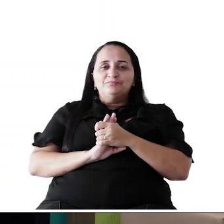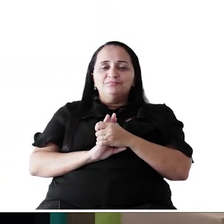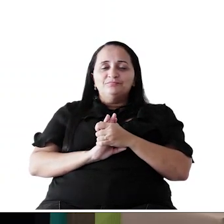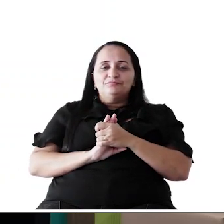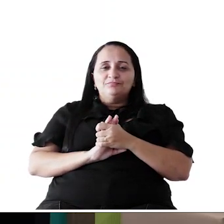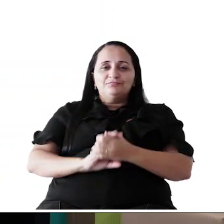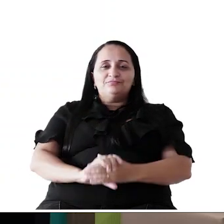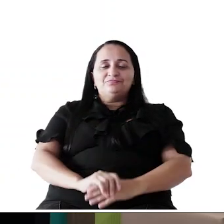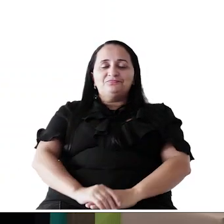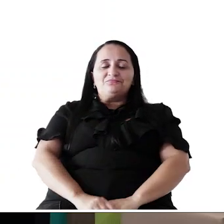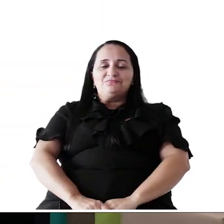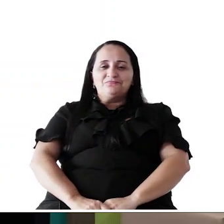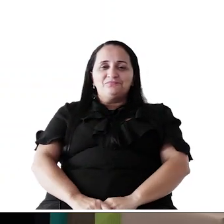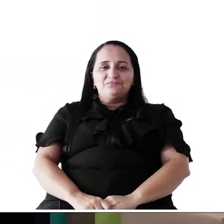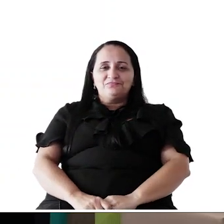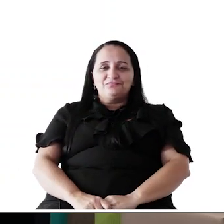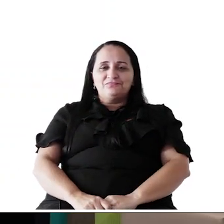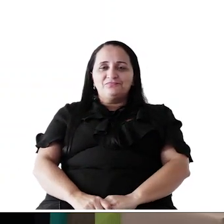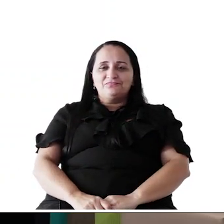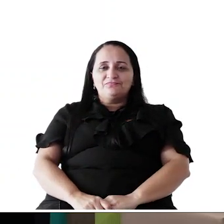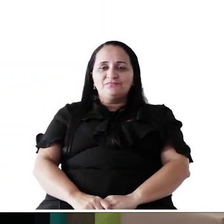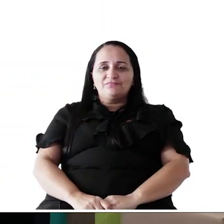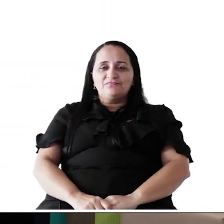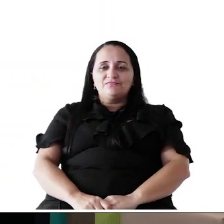nosso denominador.